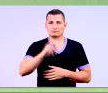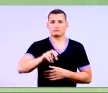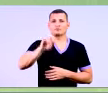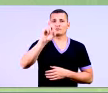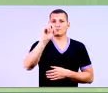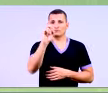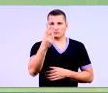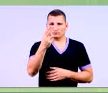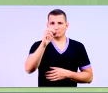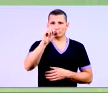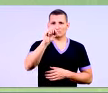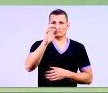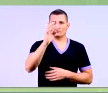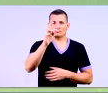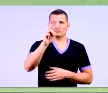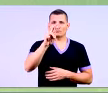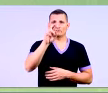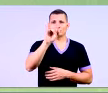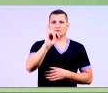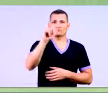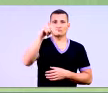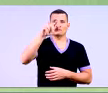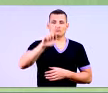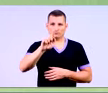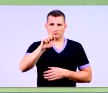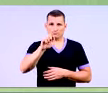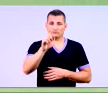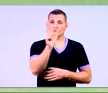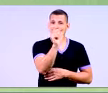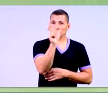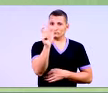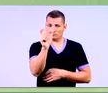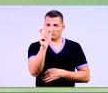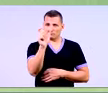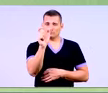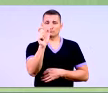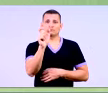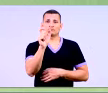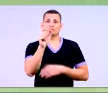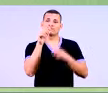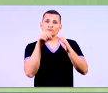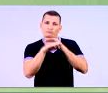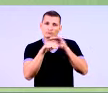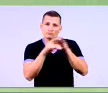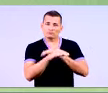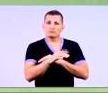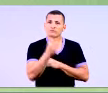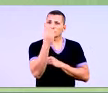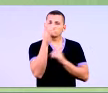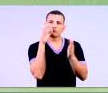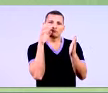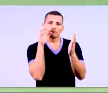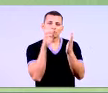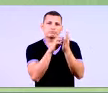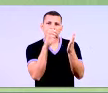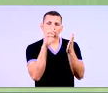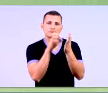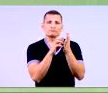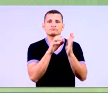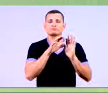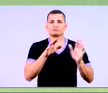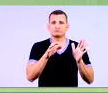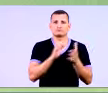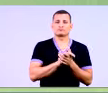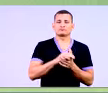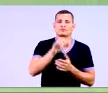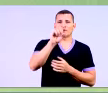stream xará armazena um único caracter chá estranha mas é um